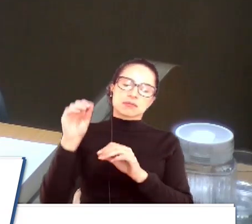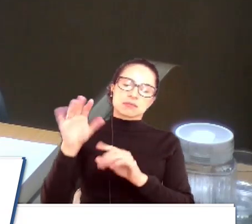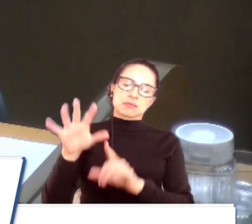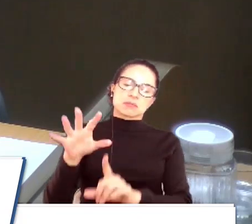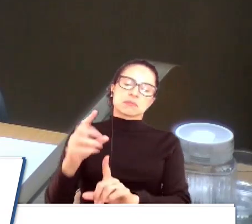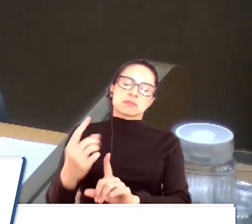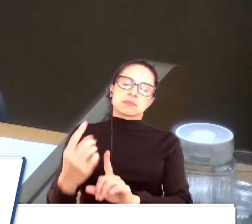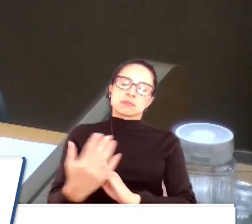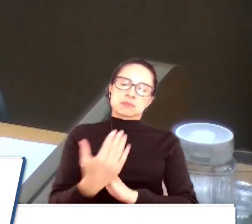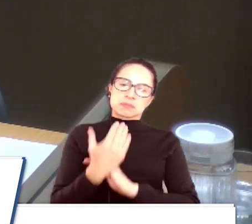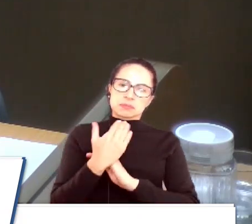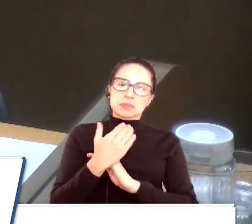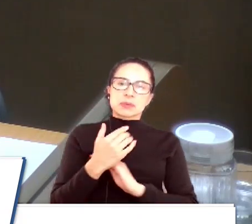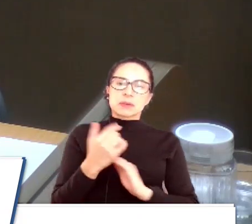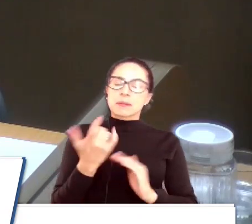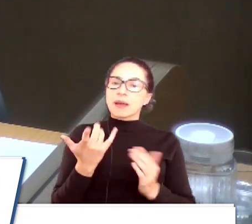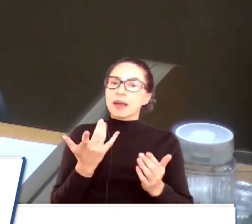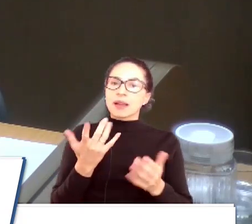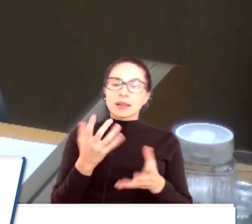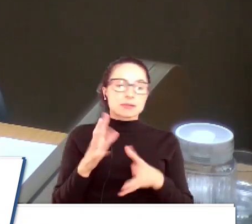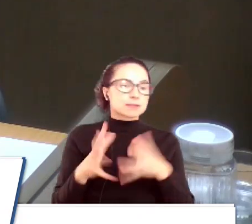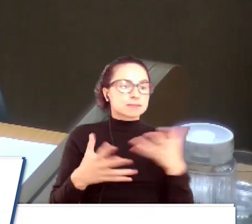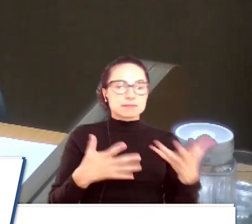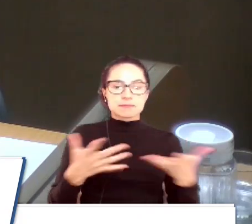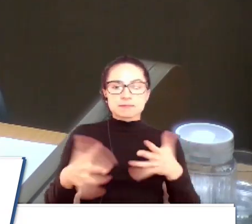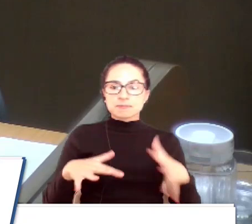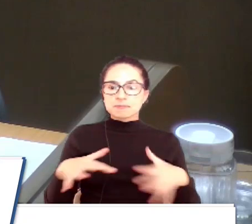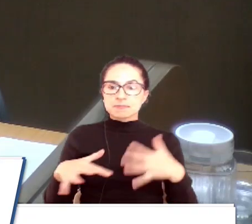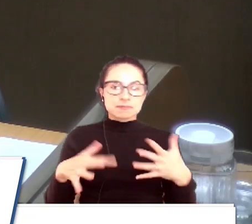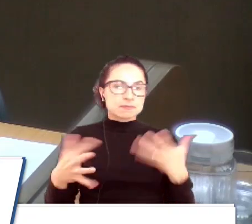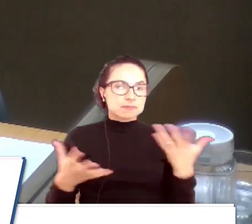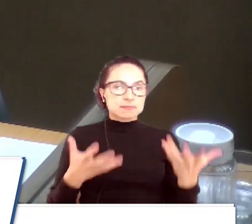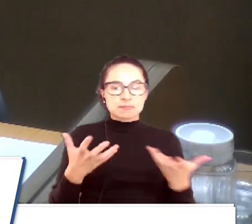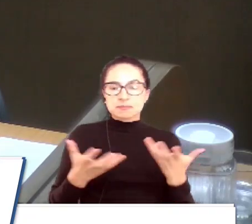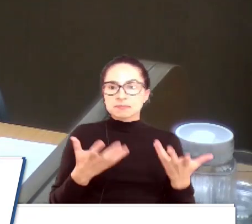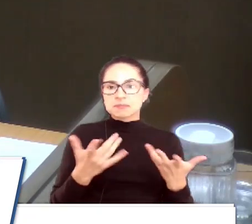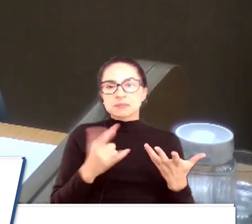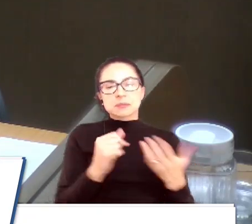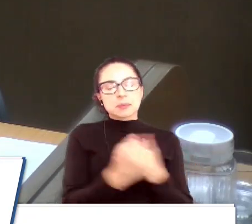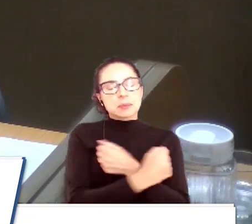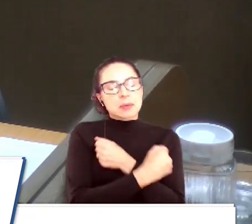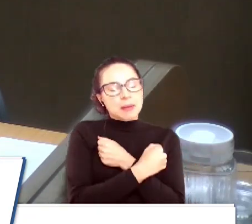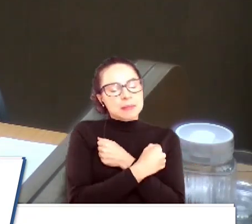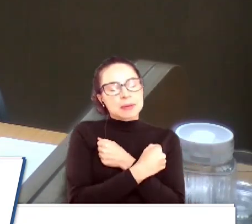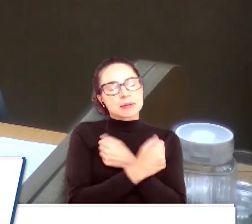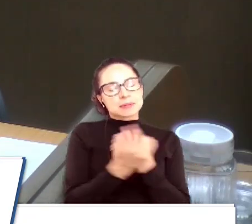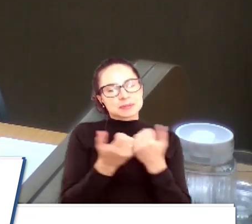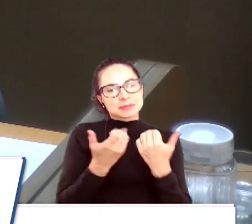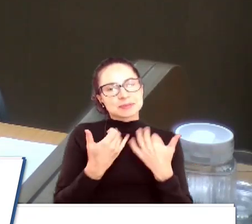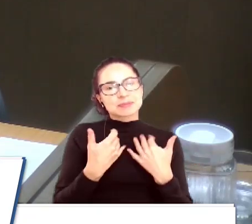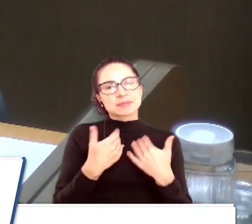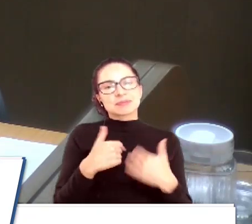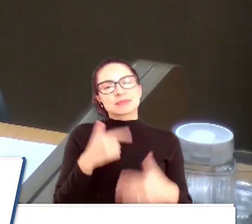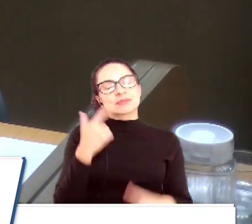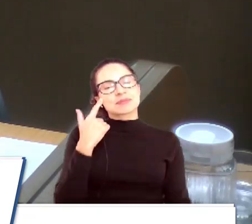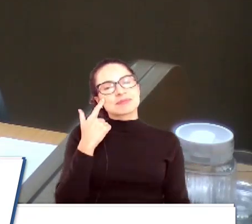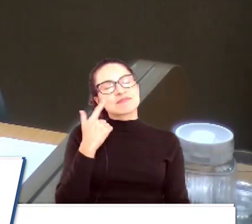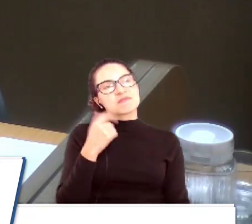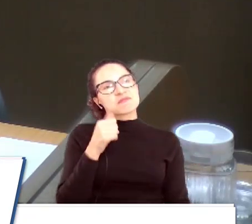iluminou, mas ali naquele fervor do Espírito Santo mesmo, a senhora me abraçou e falou isso. Eu falei assim: que